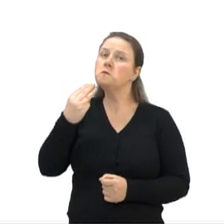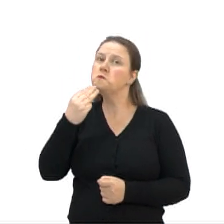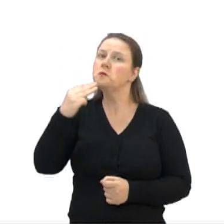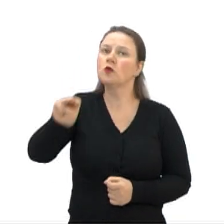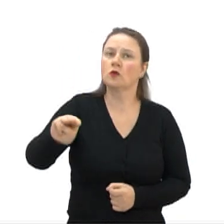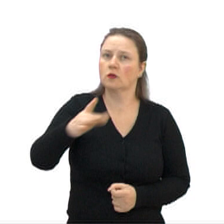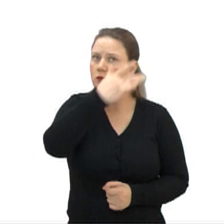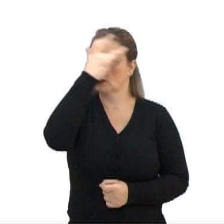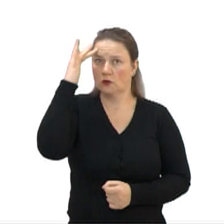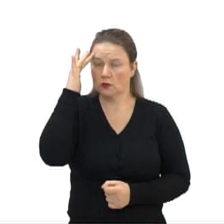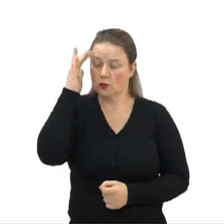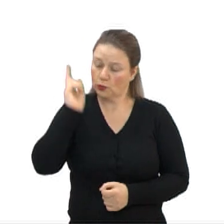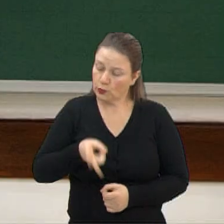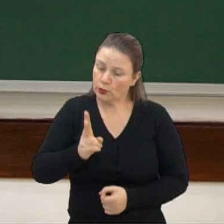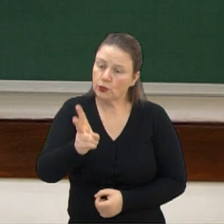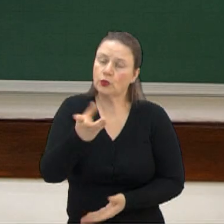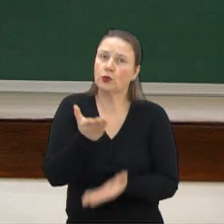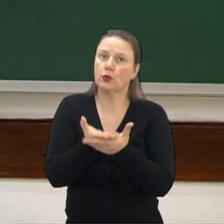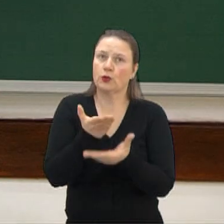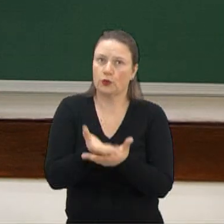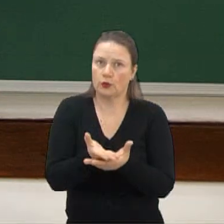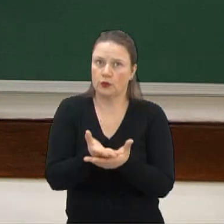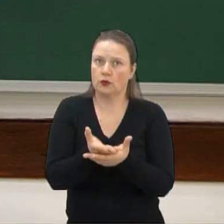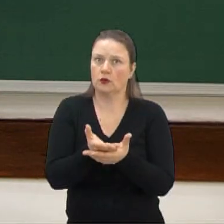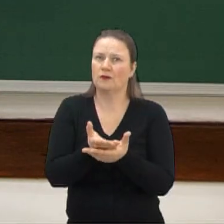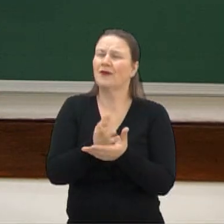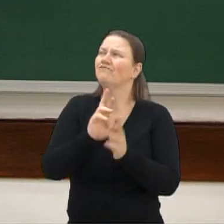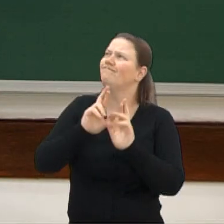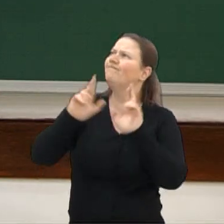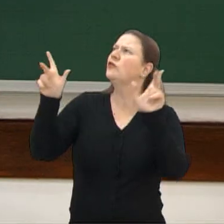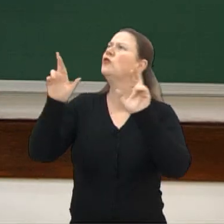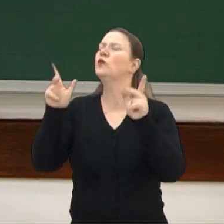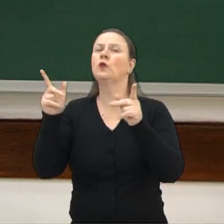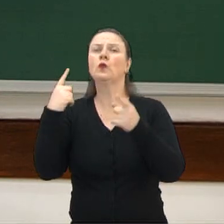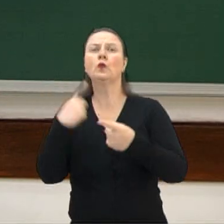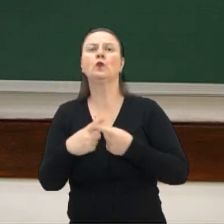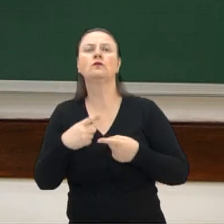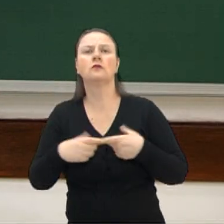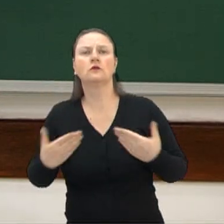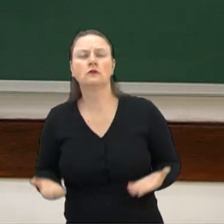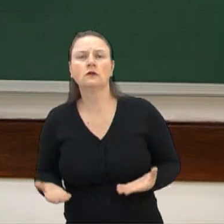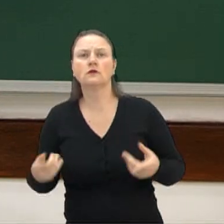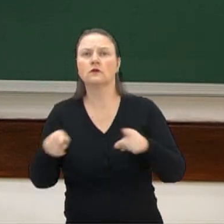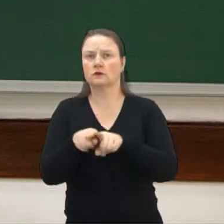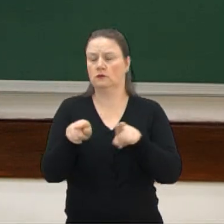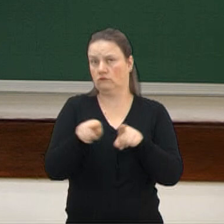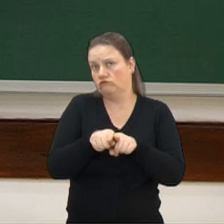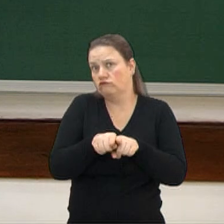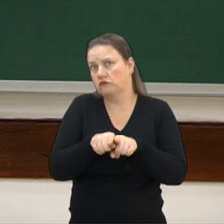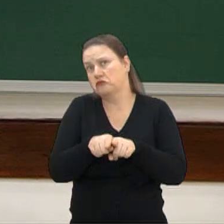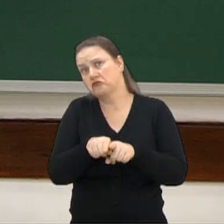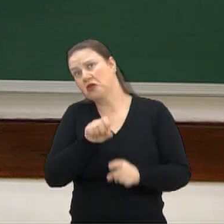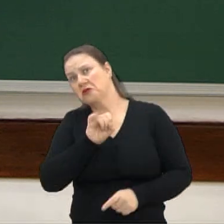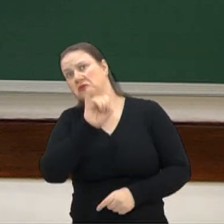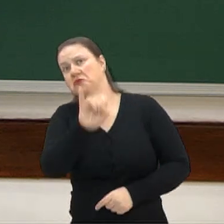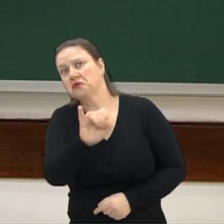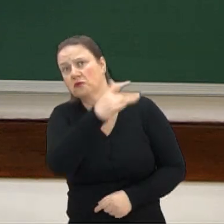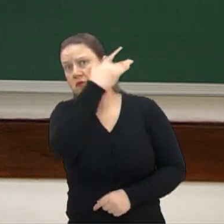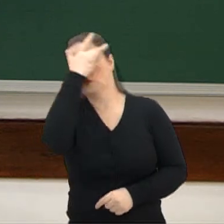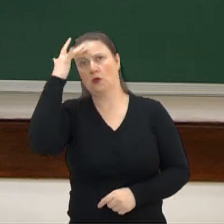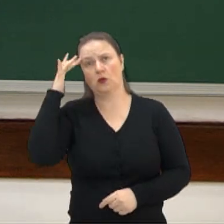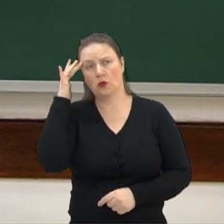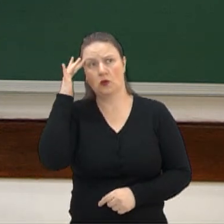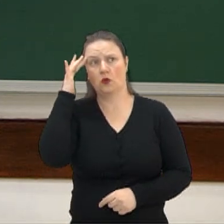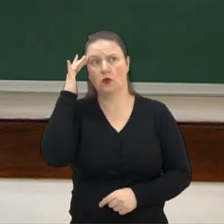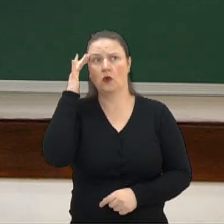estavam estudando. Toda essa diferença entra também numa questão de, será que essas pessoas